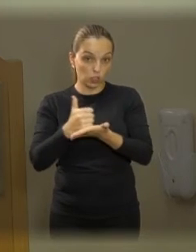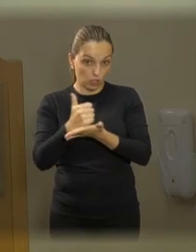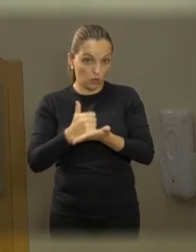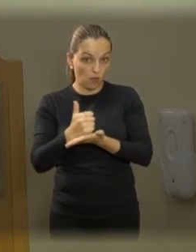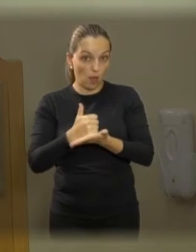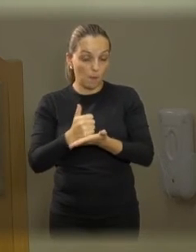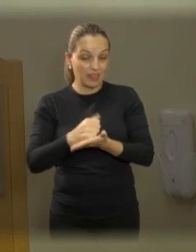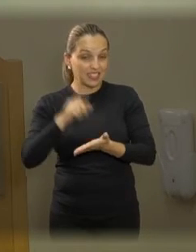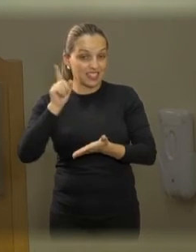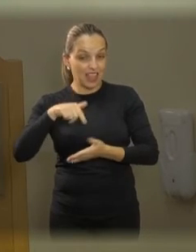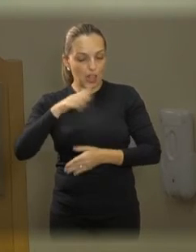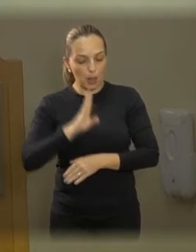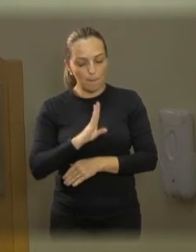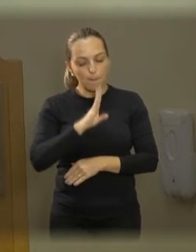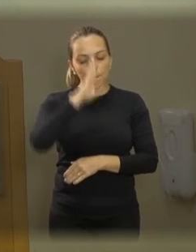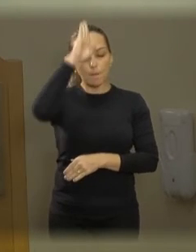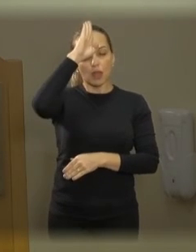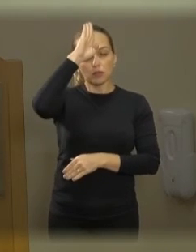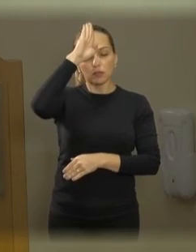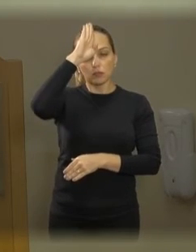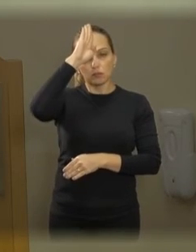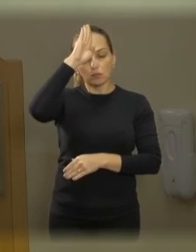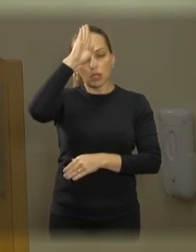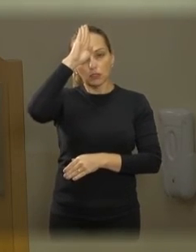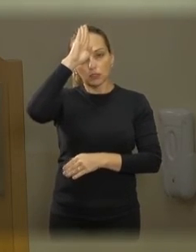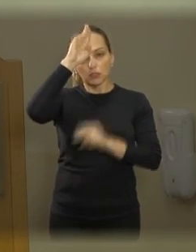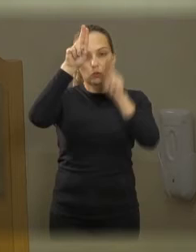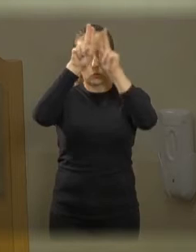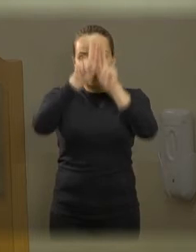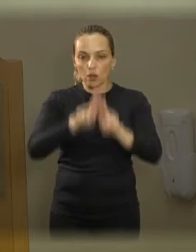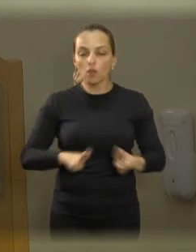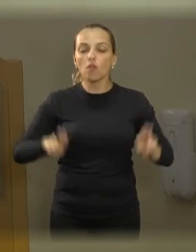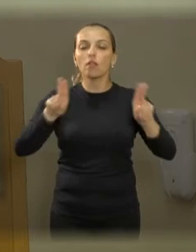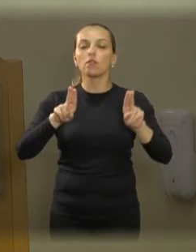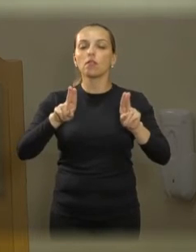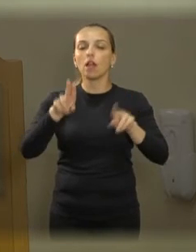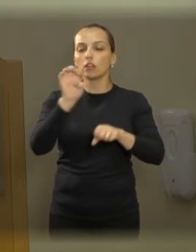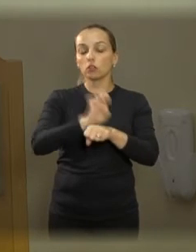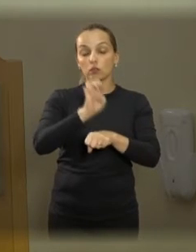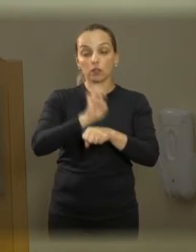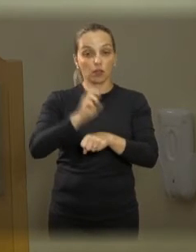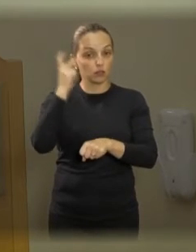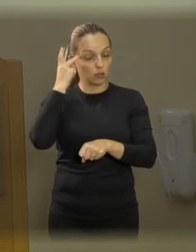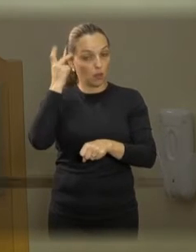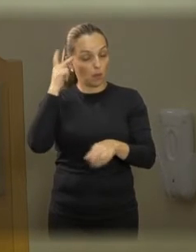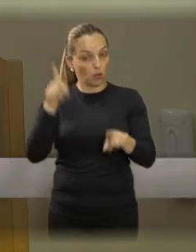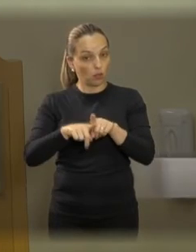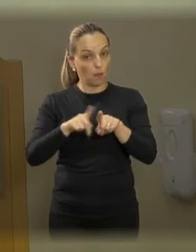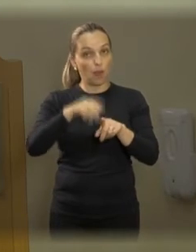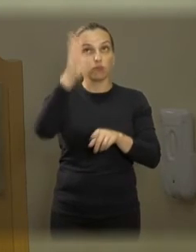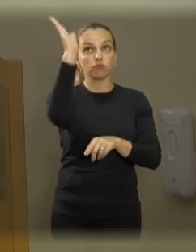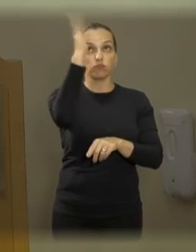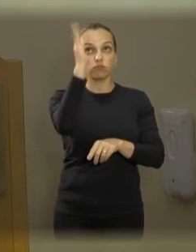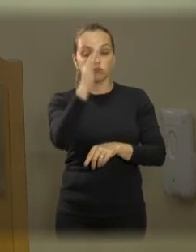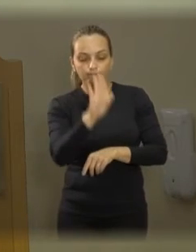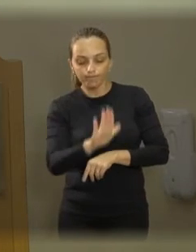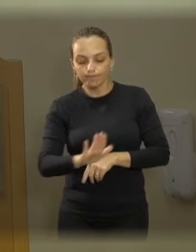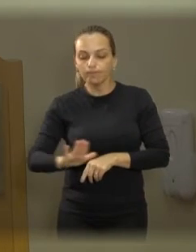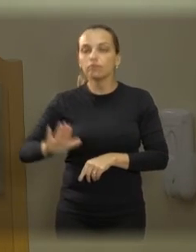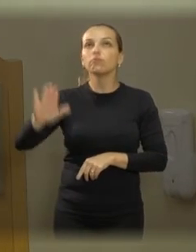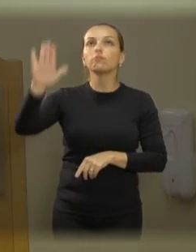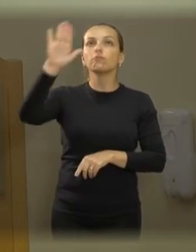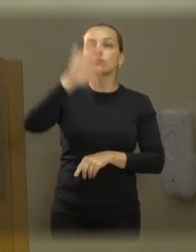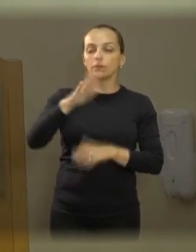das principais universidades do estado de São Paulo e também no Brasil. Eu parabenizo pela